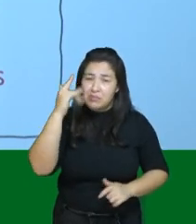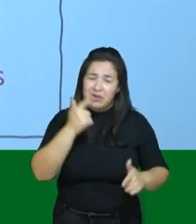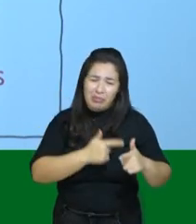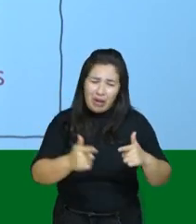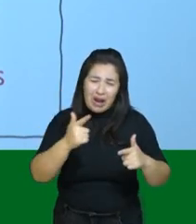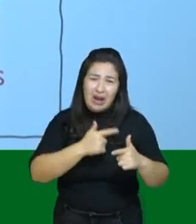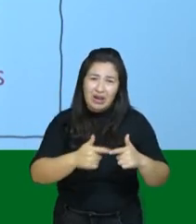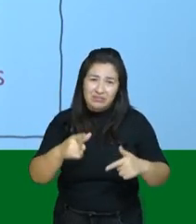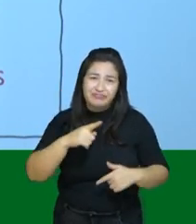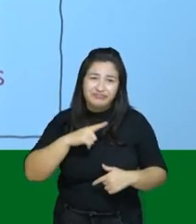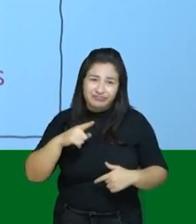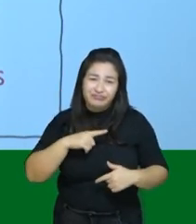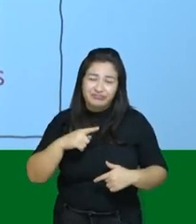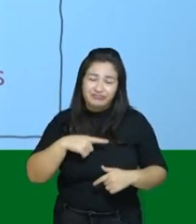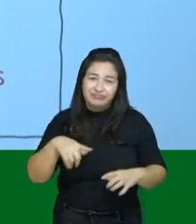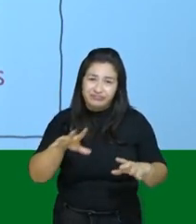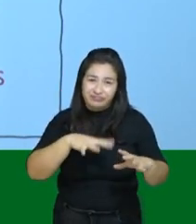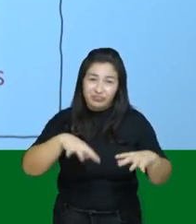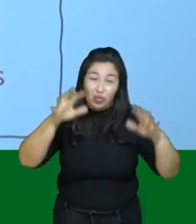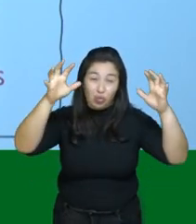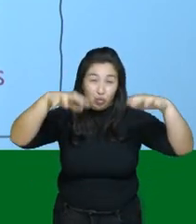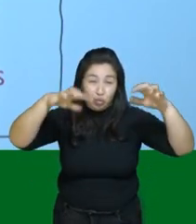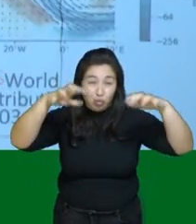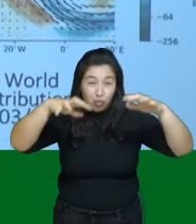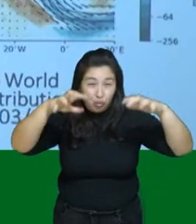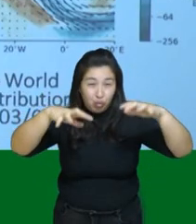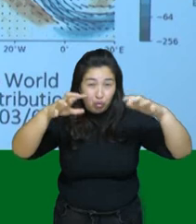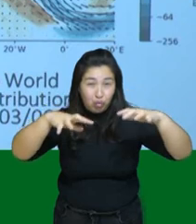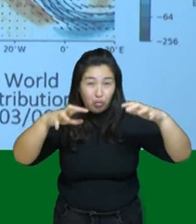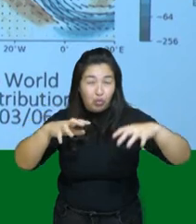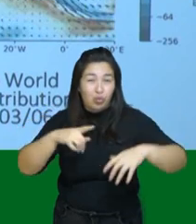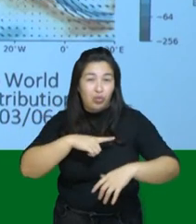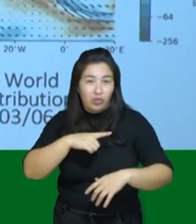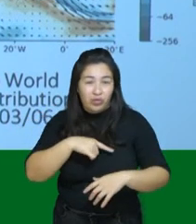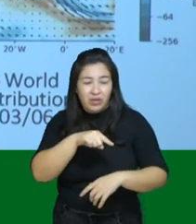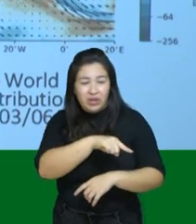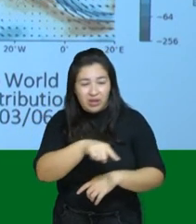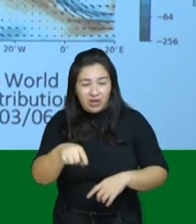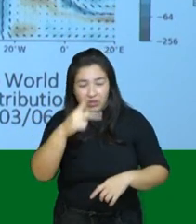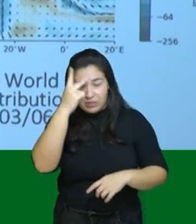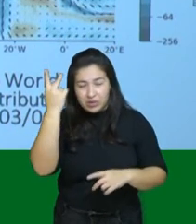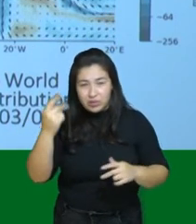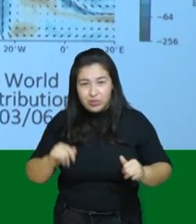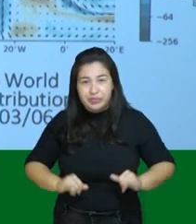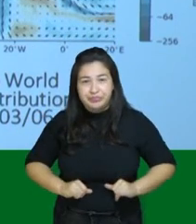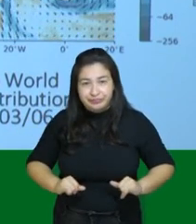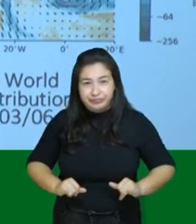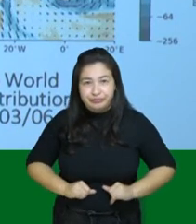os problemas que essas tempestades mais intensas geram. Mas eu chego lá.